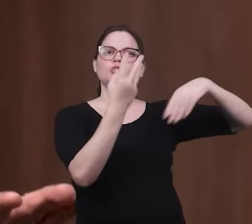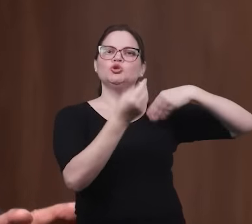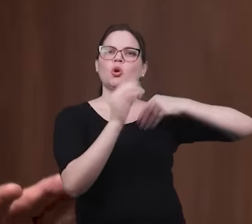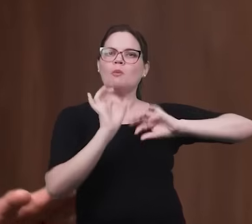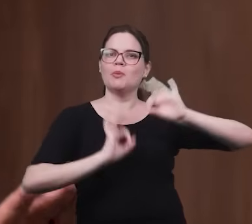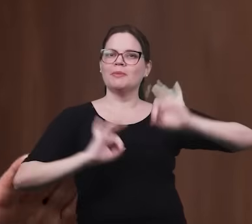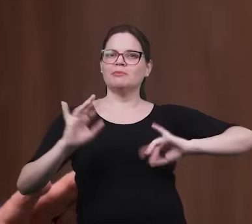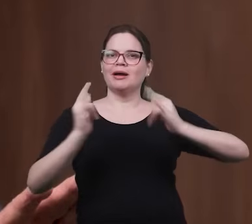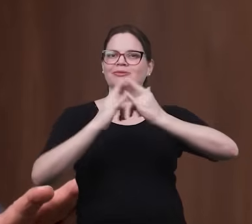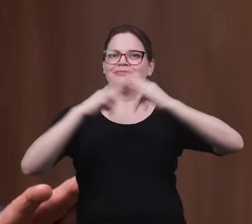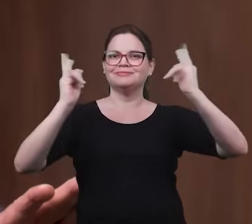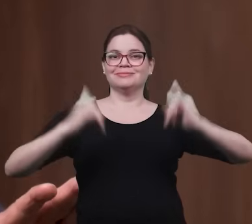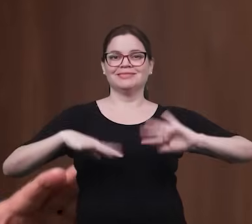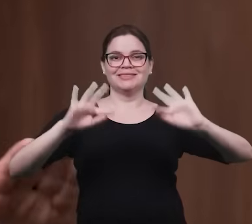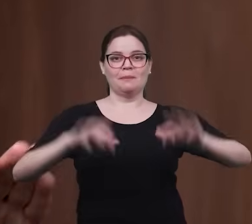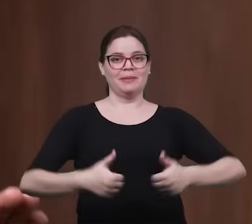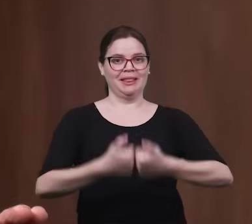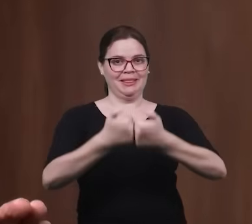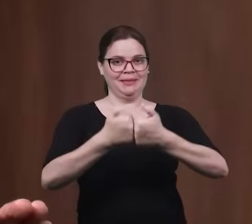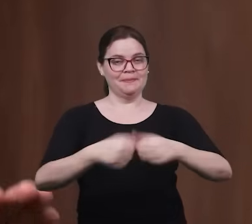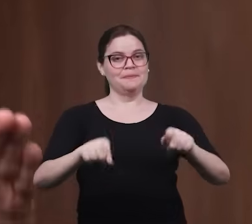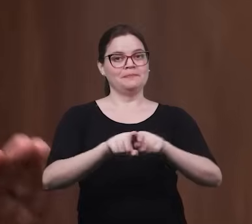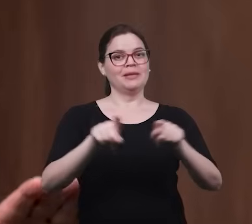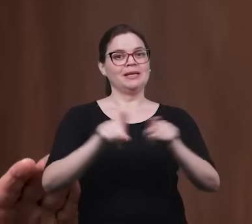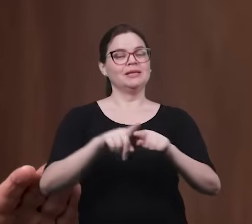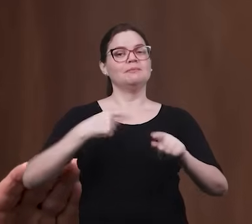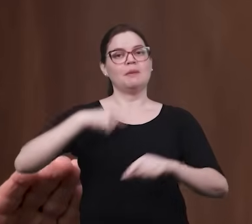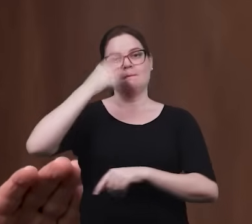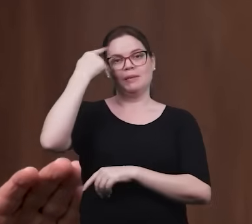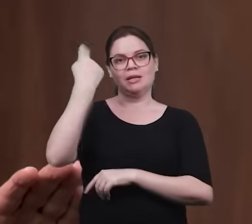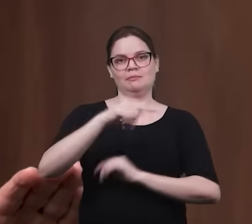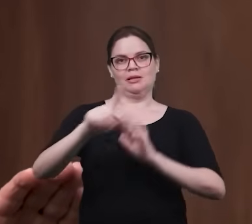Foram 40 dias. Moisés estava no monte, em jejum.